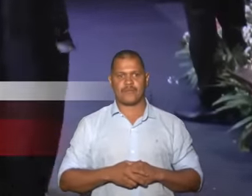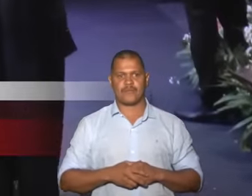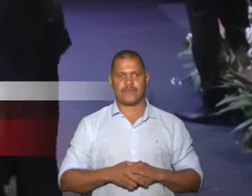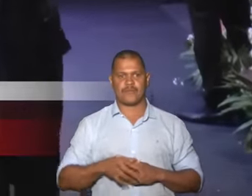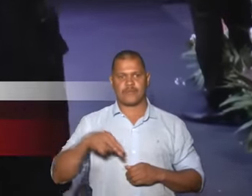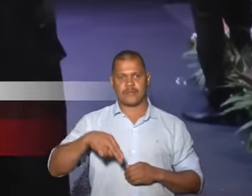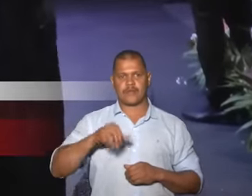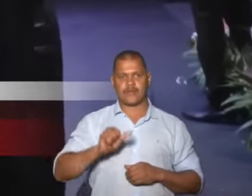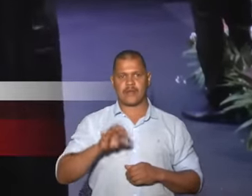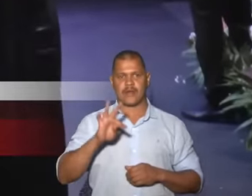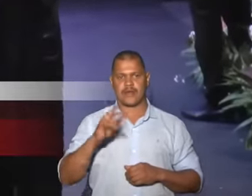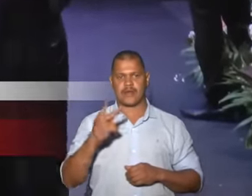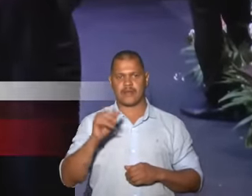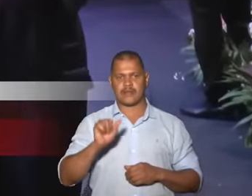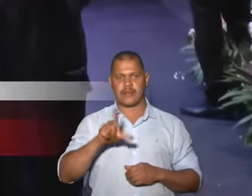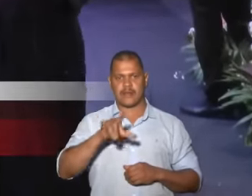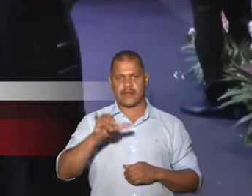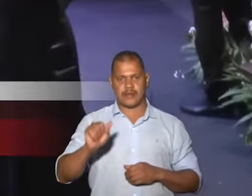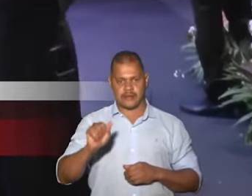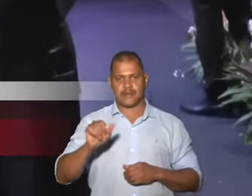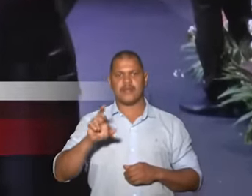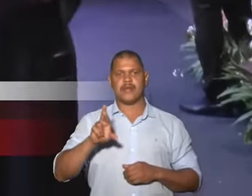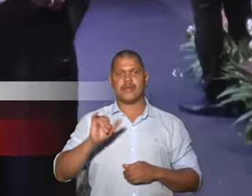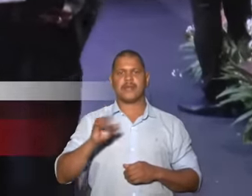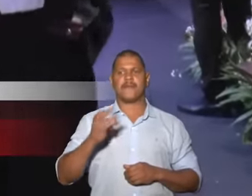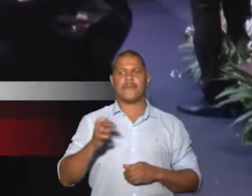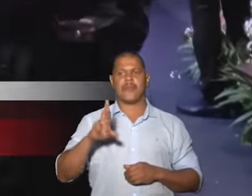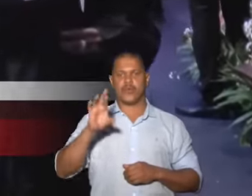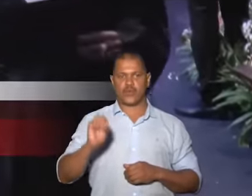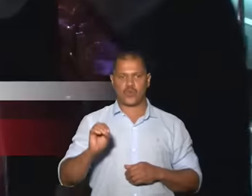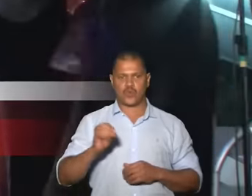Natália Ribeiro Siqueira,